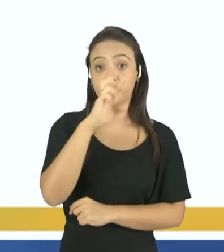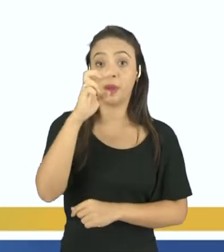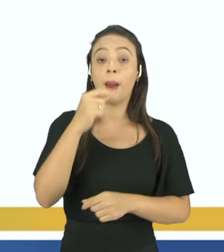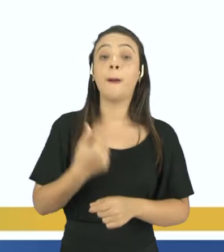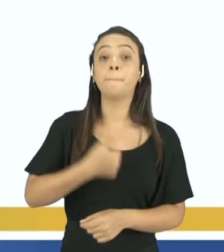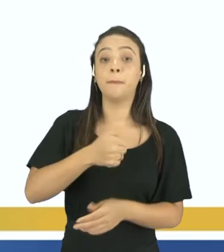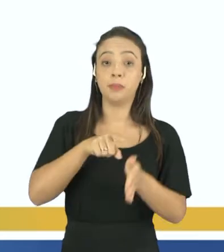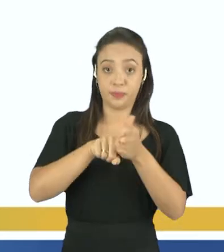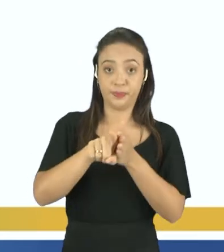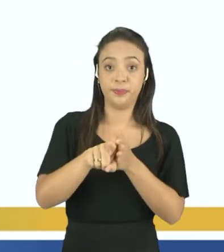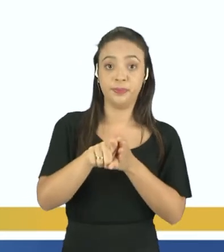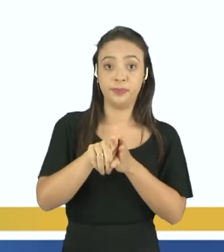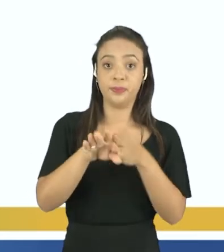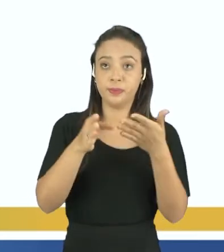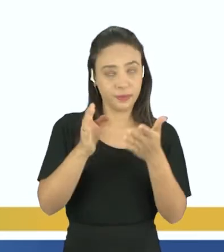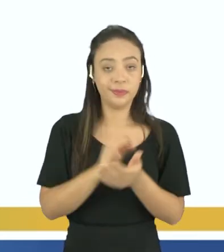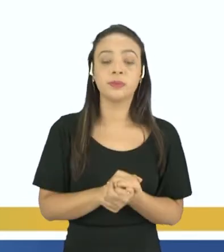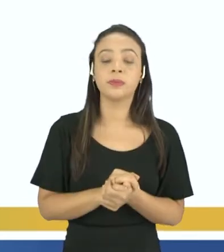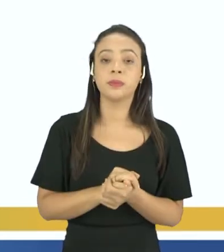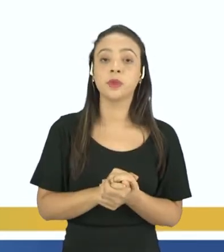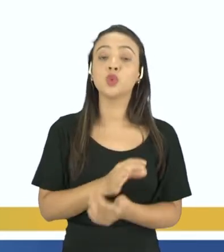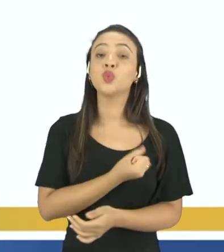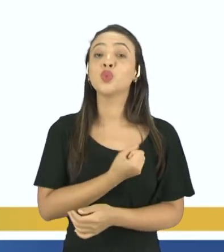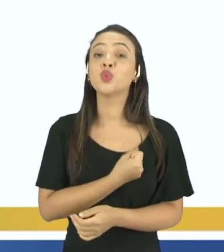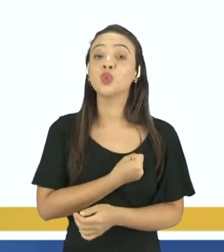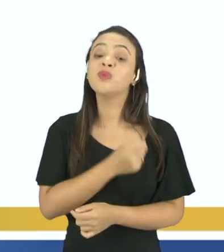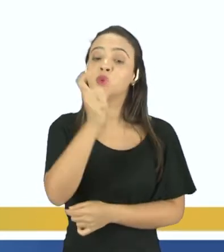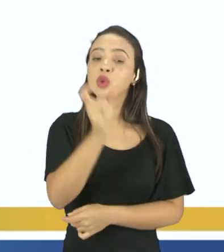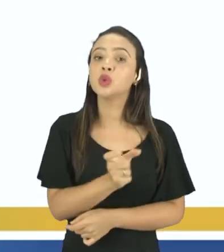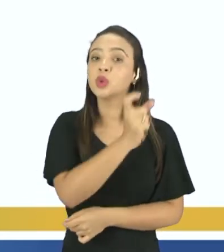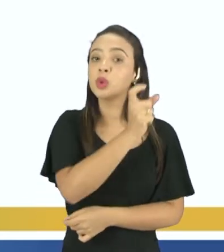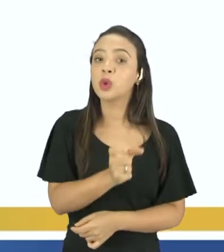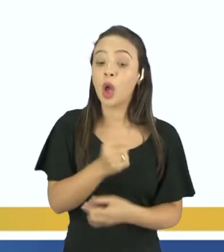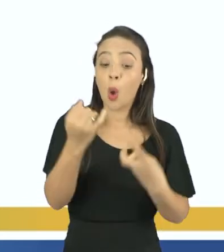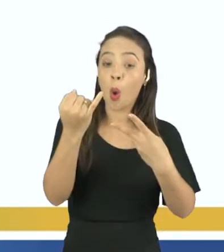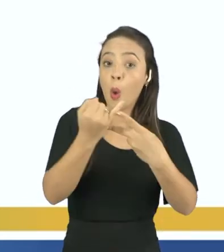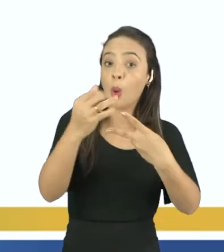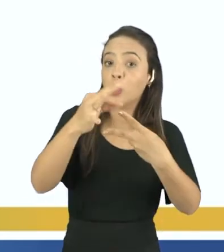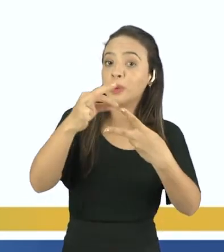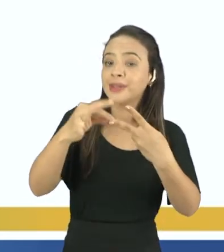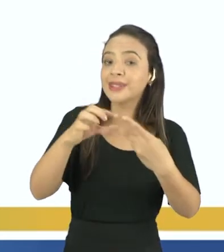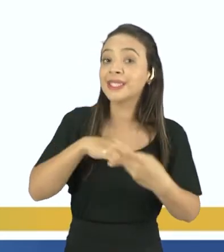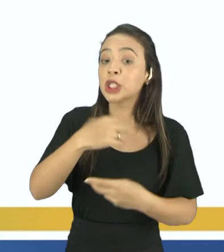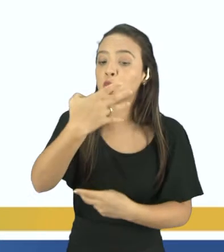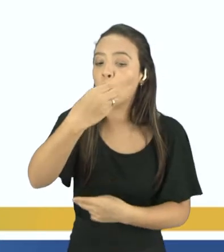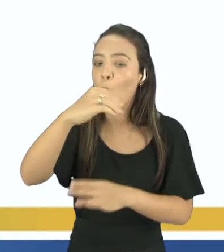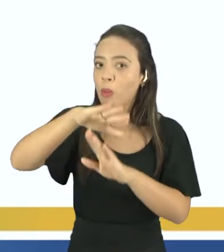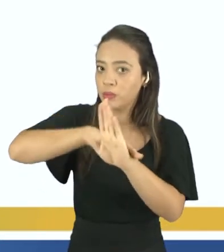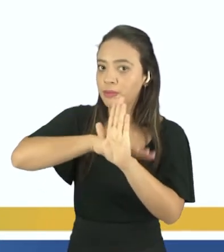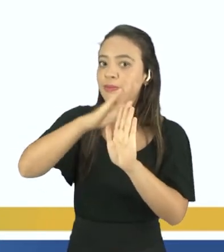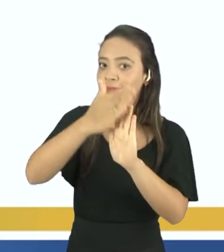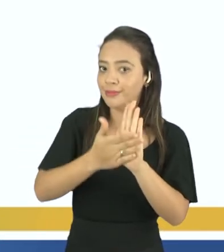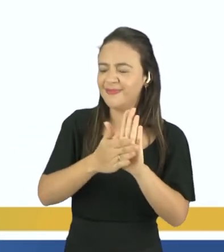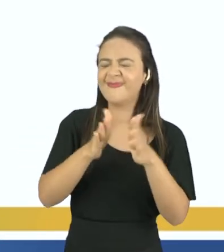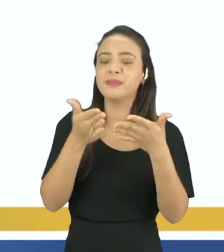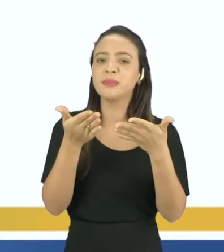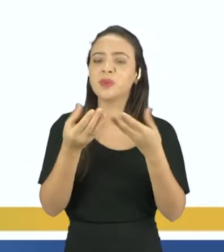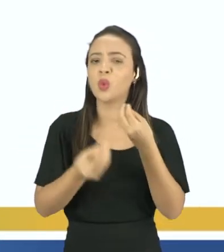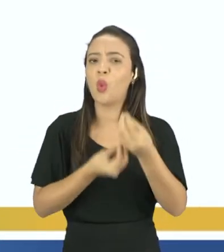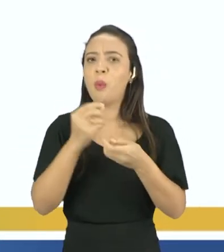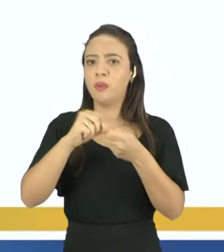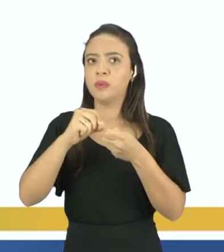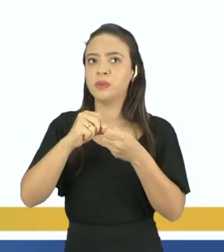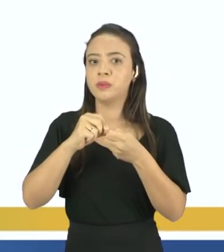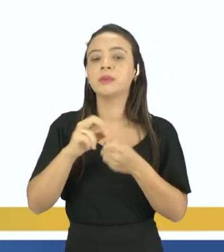qual é a primeira pergunta qual o número de diagonais de um polígono que possui 40 lados né então o que a gente